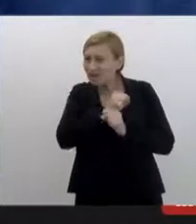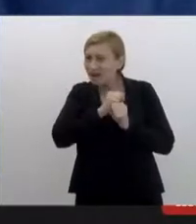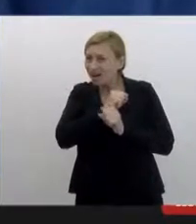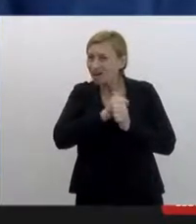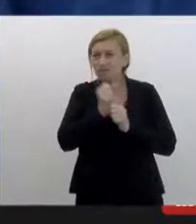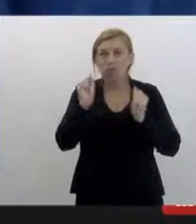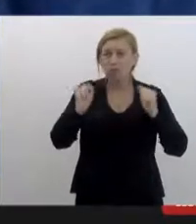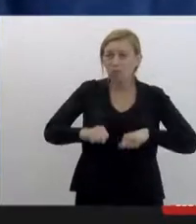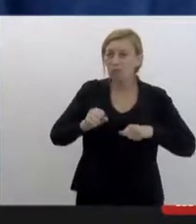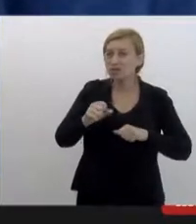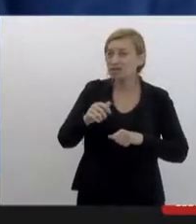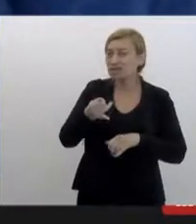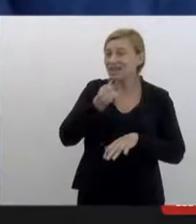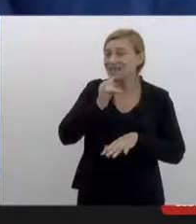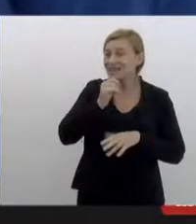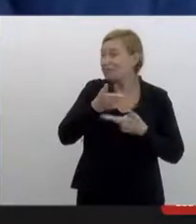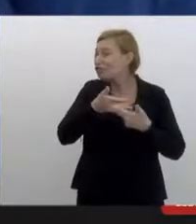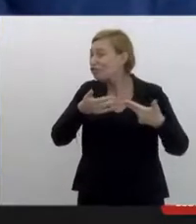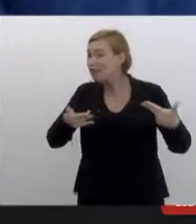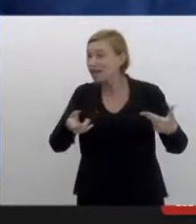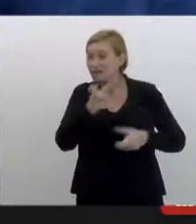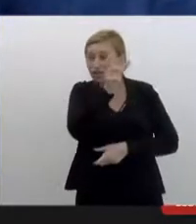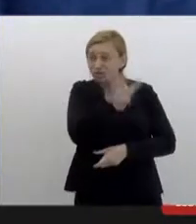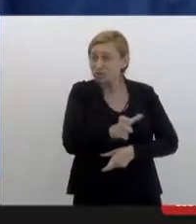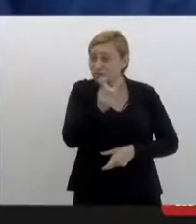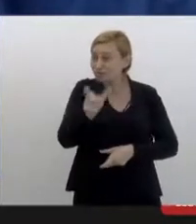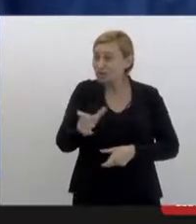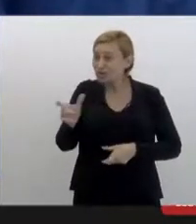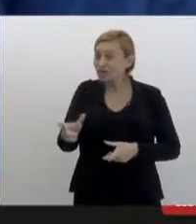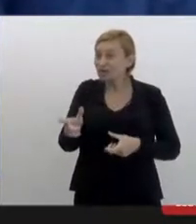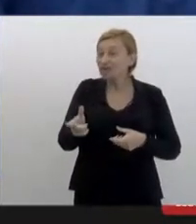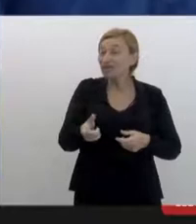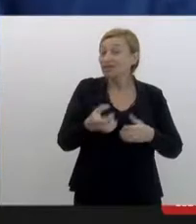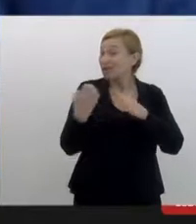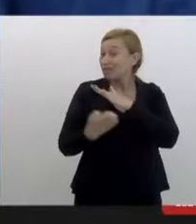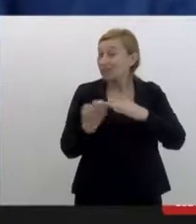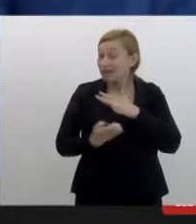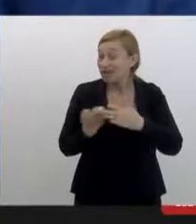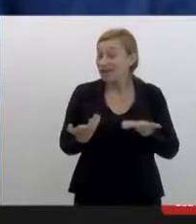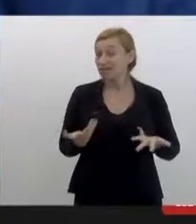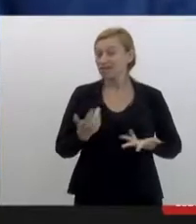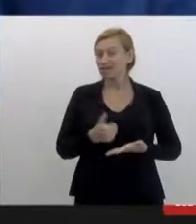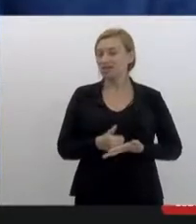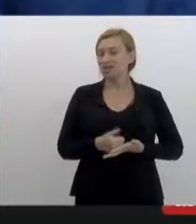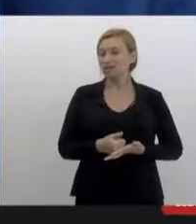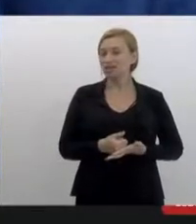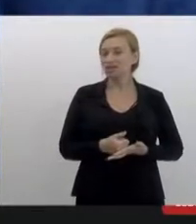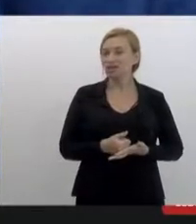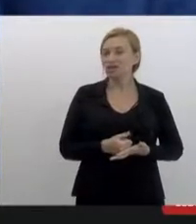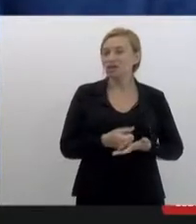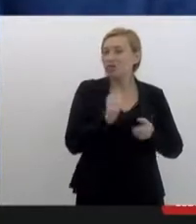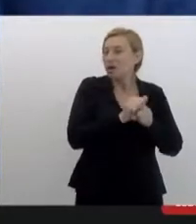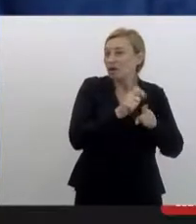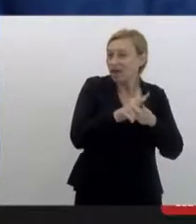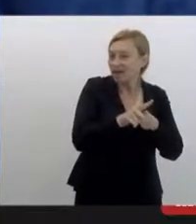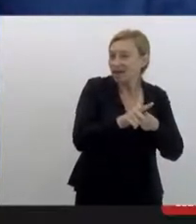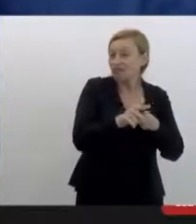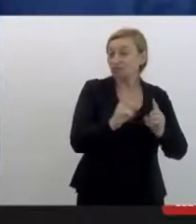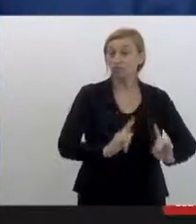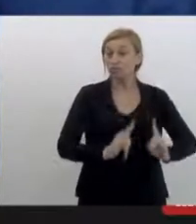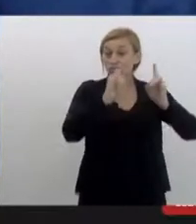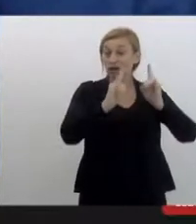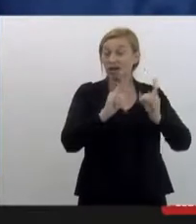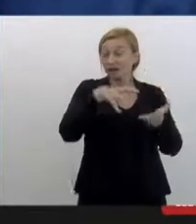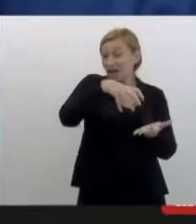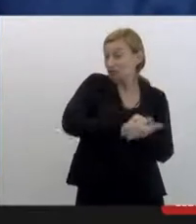posso dar vários exemplos de comportamentos indevidos da empresa, como a alocação de um prédio que não tinha nem registro,